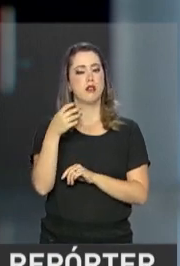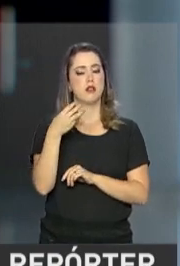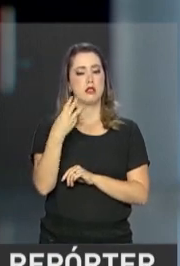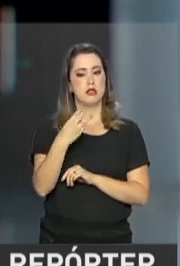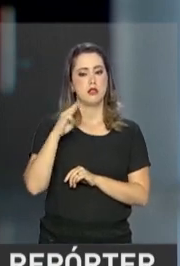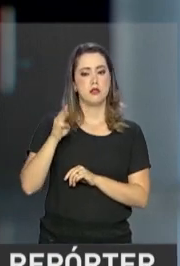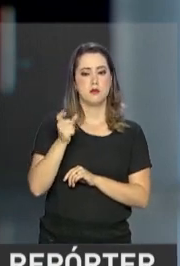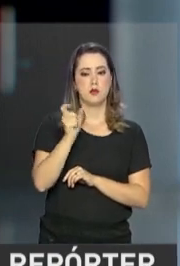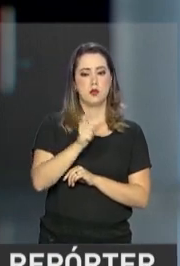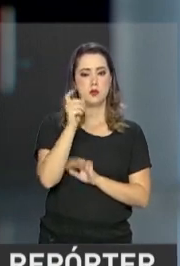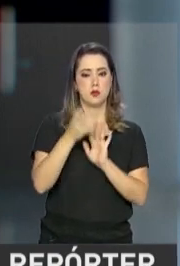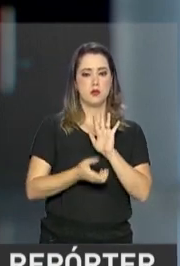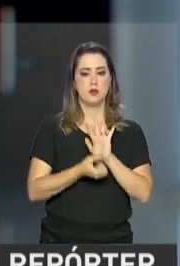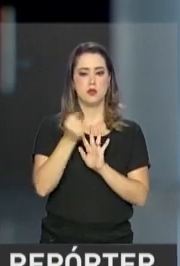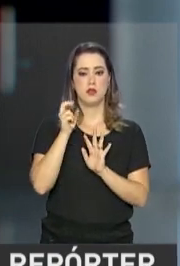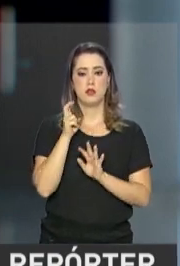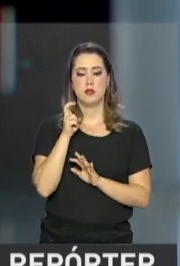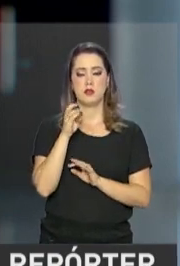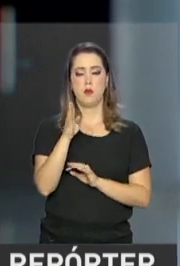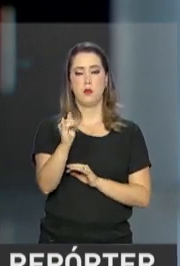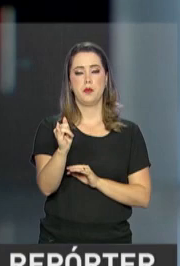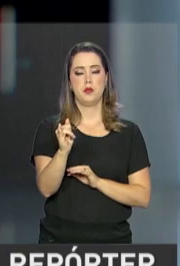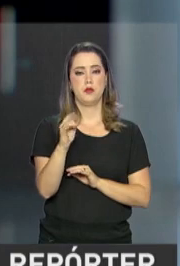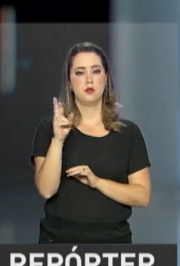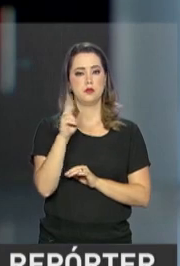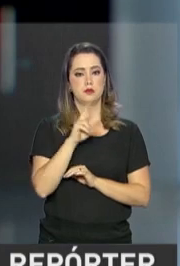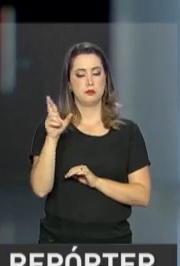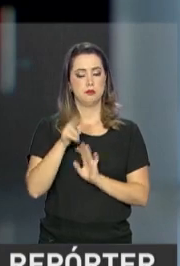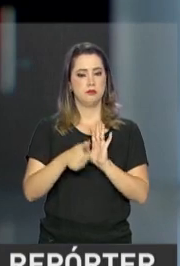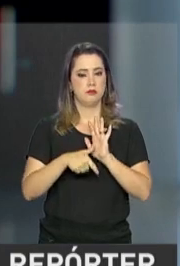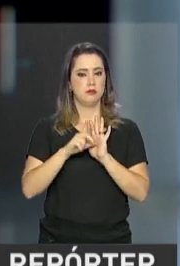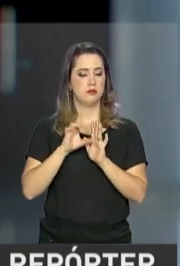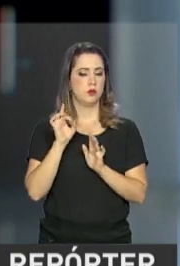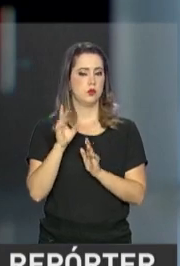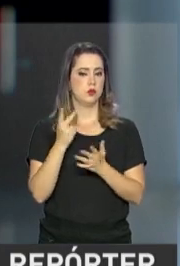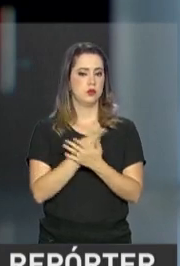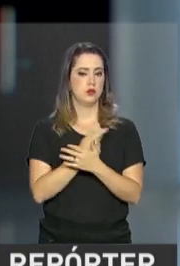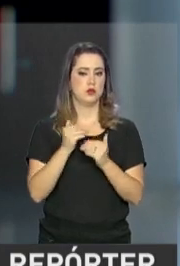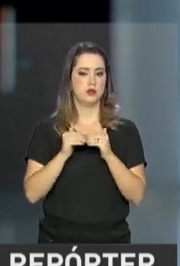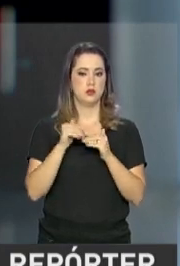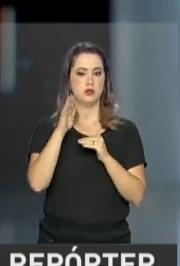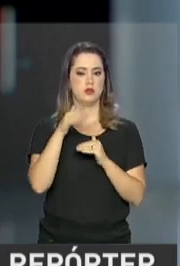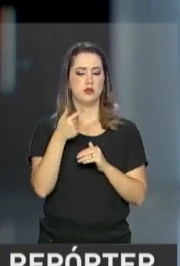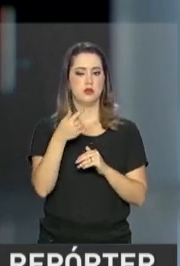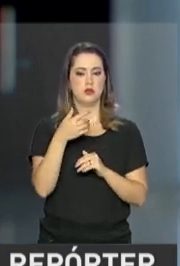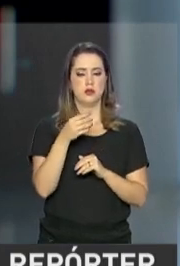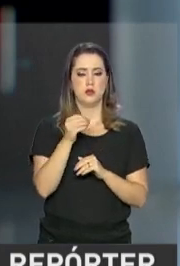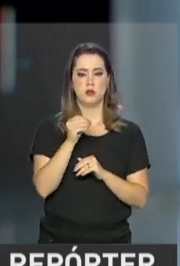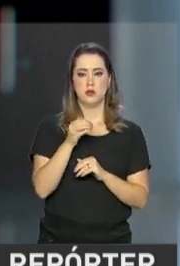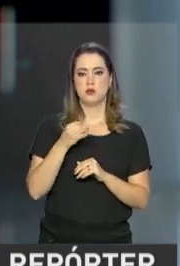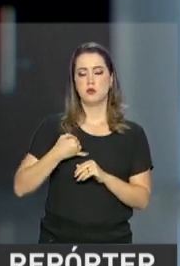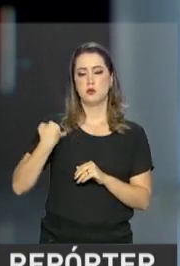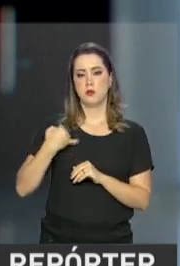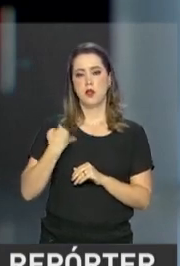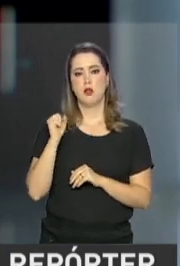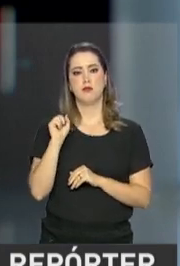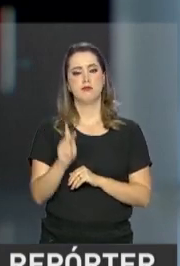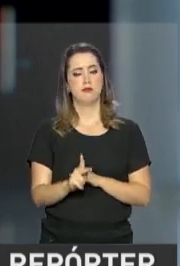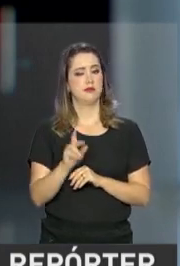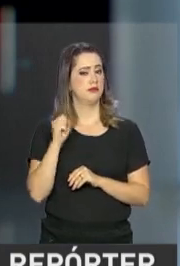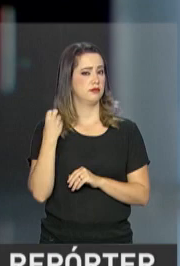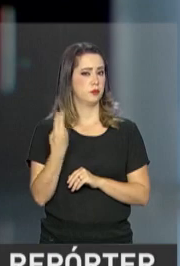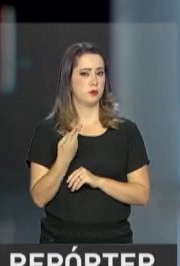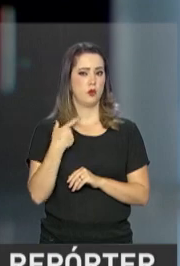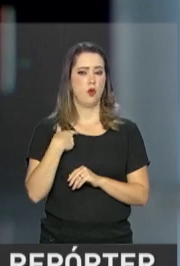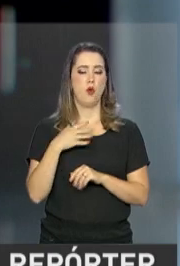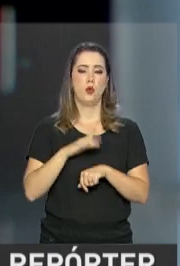bilhões de reais antes disso e saque só podiam ser feitos por quem tinha mais de 70 anos se aposentava ou